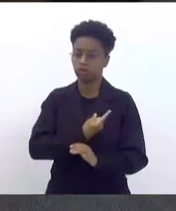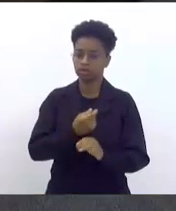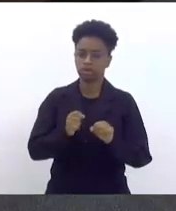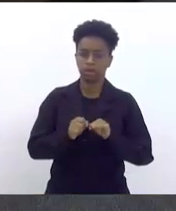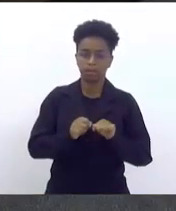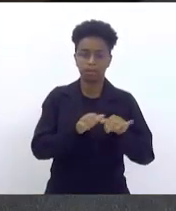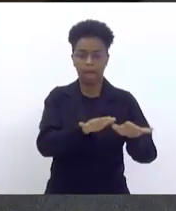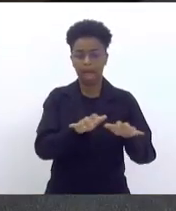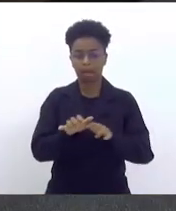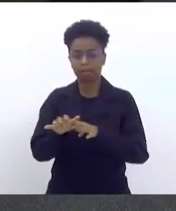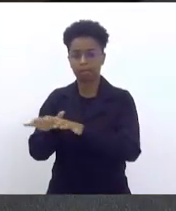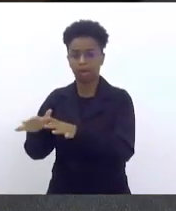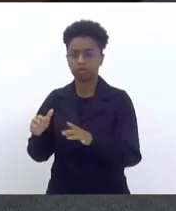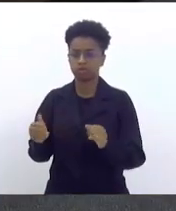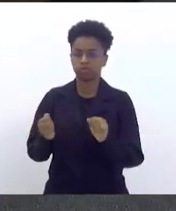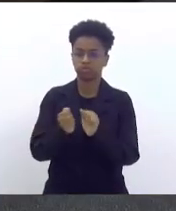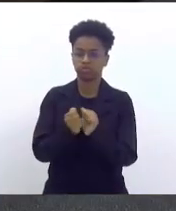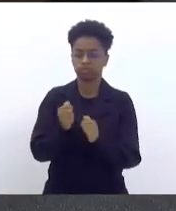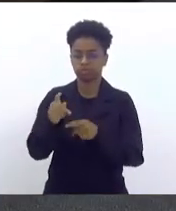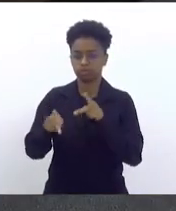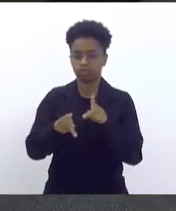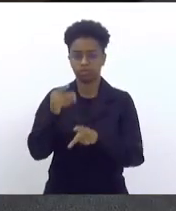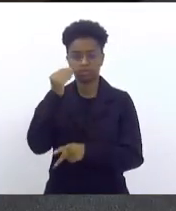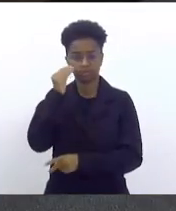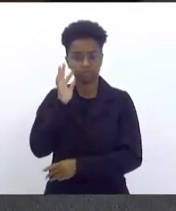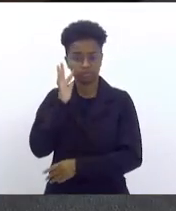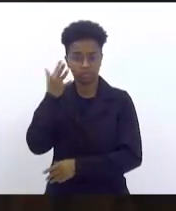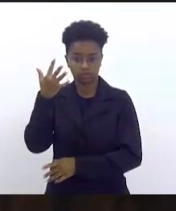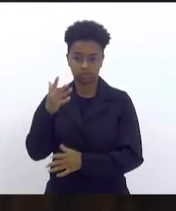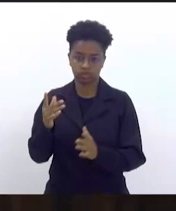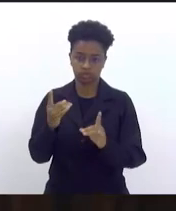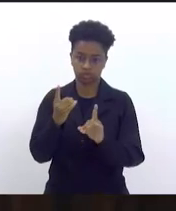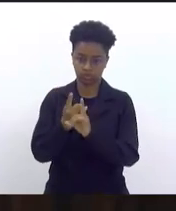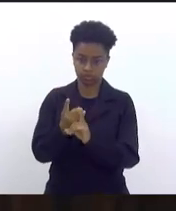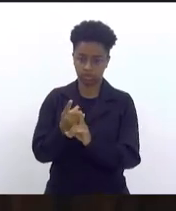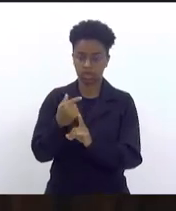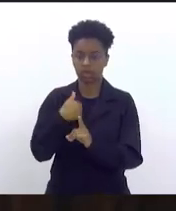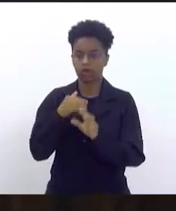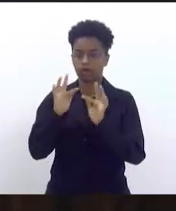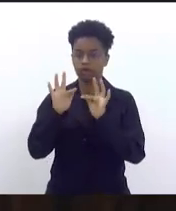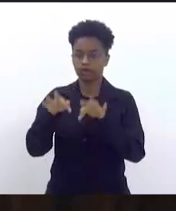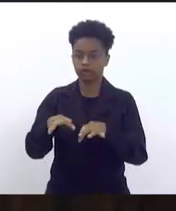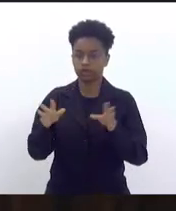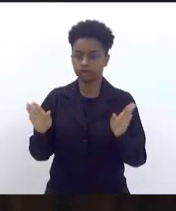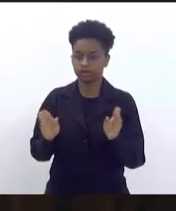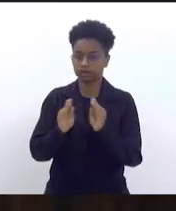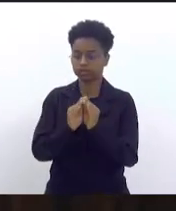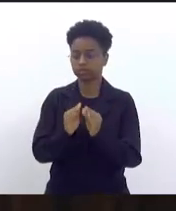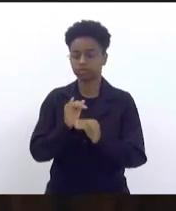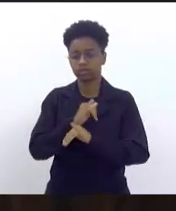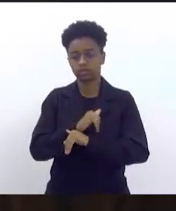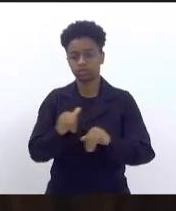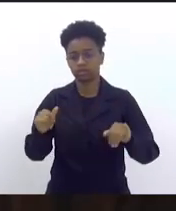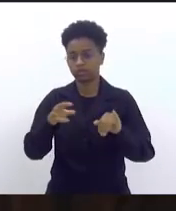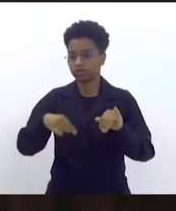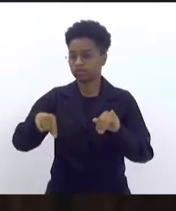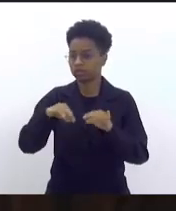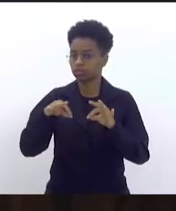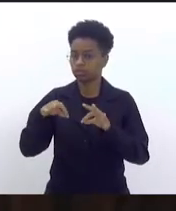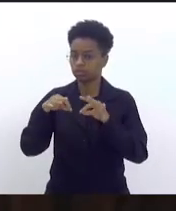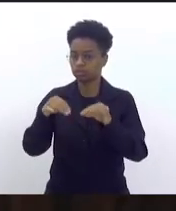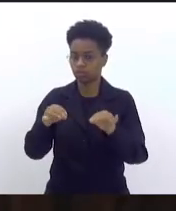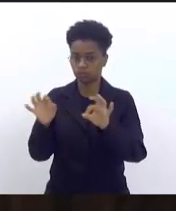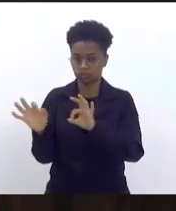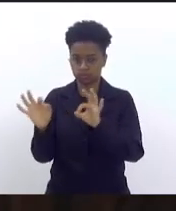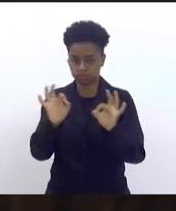população buscarmos soluções eu quero aqui finalizar a minha breve fala dizendo a todos que estão